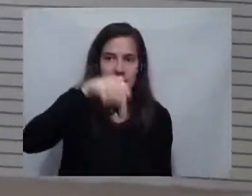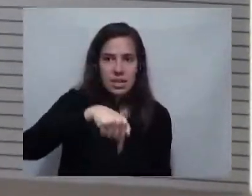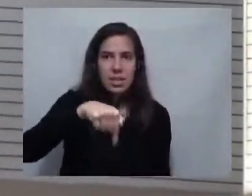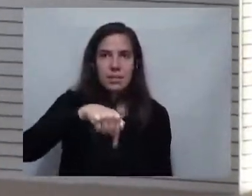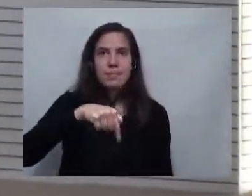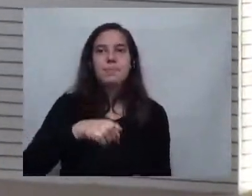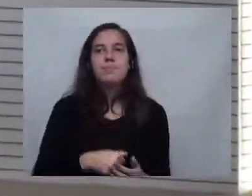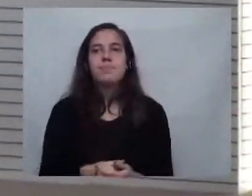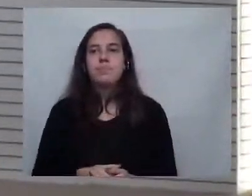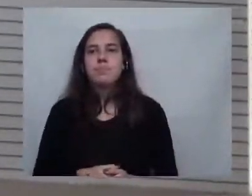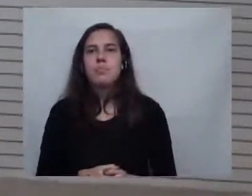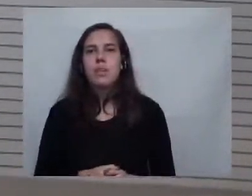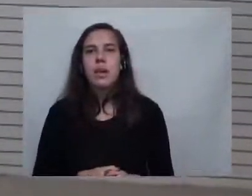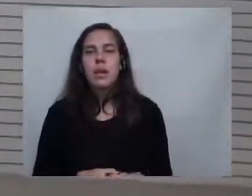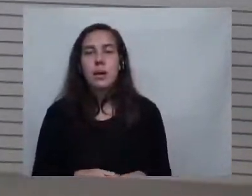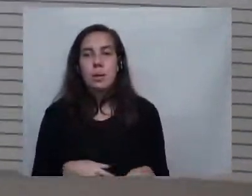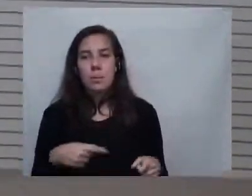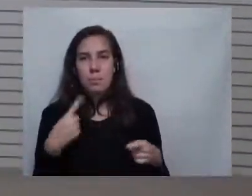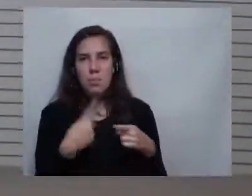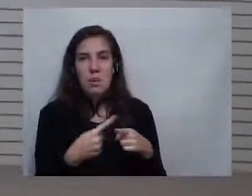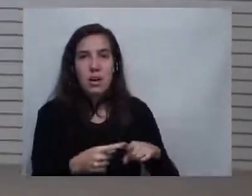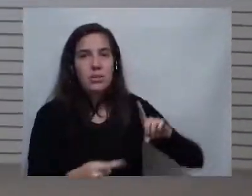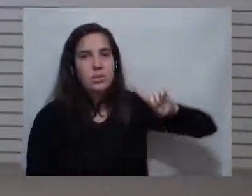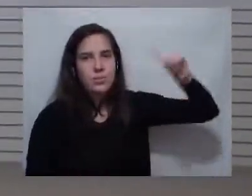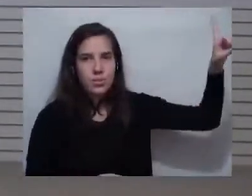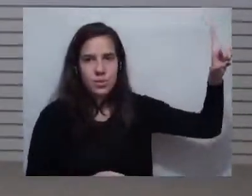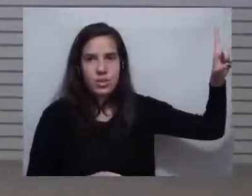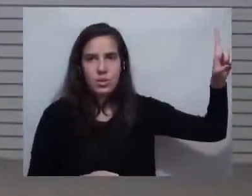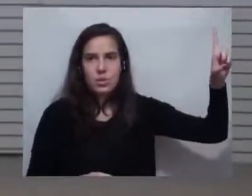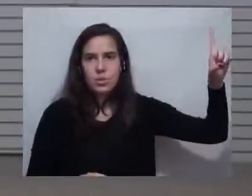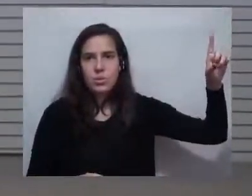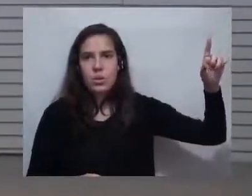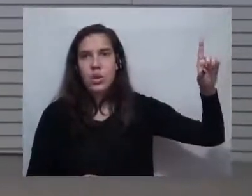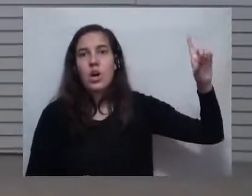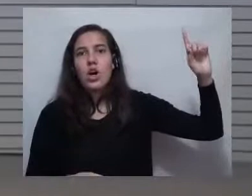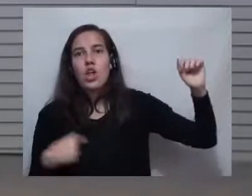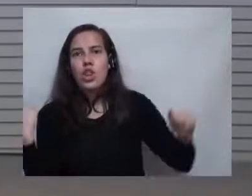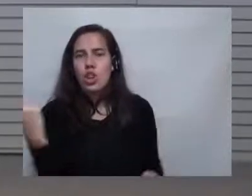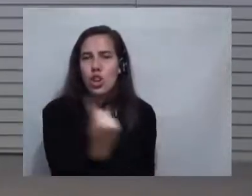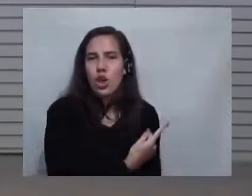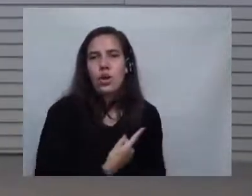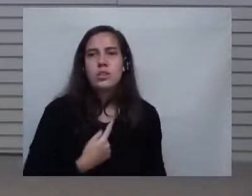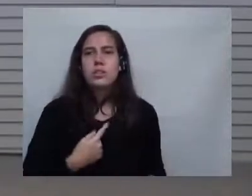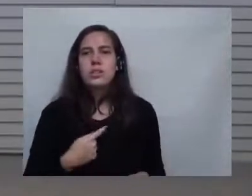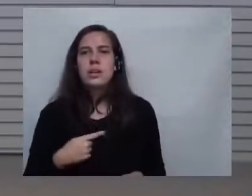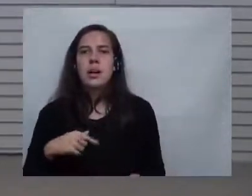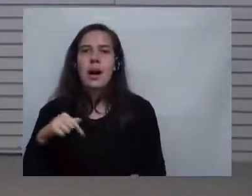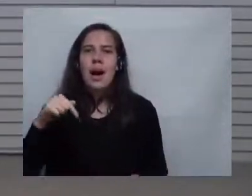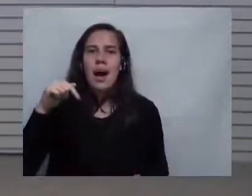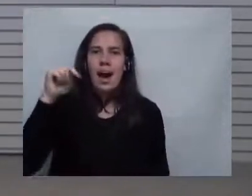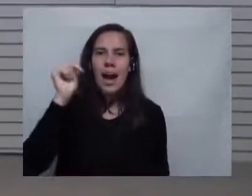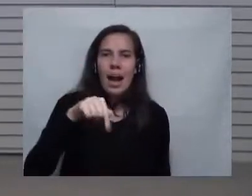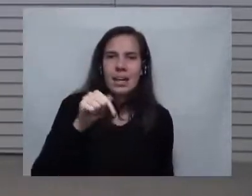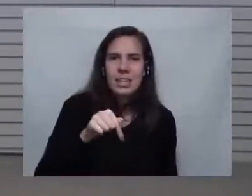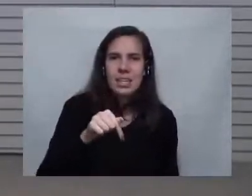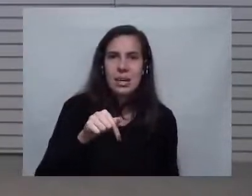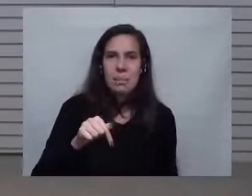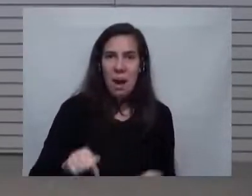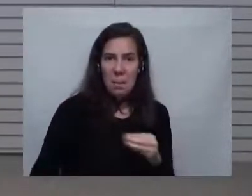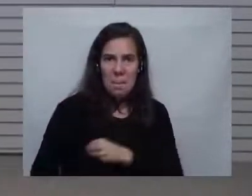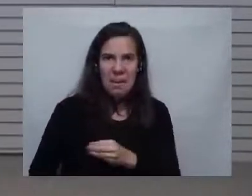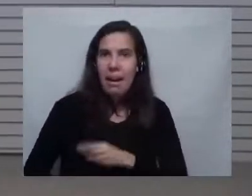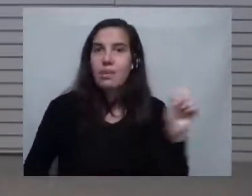e o senhor não te trouxe ao evangelho a vida igreja para você viver como um